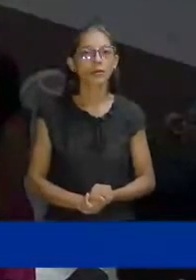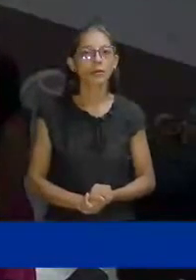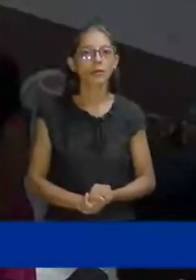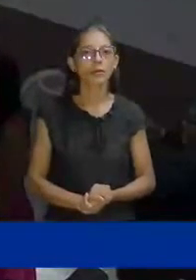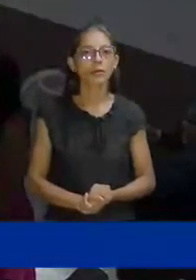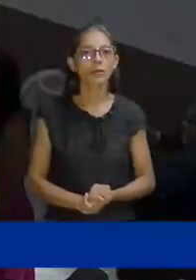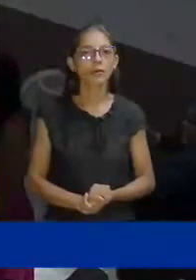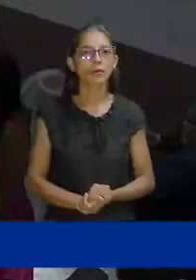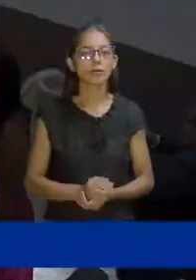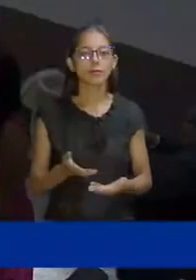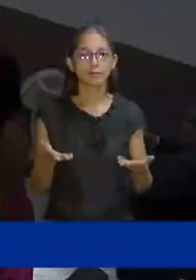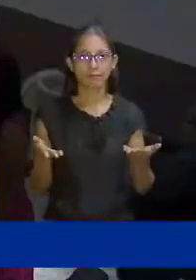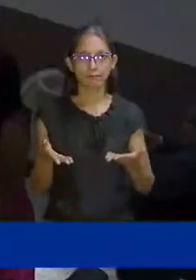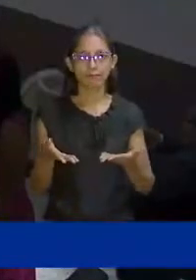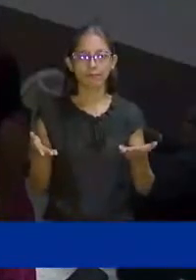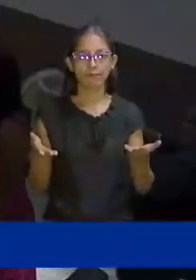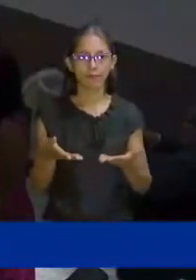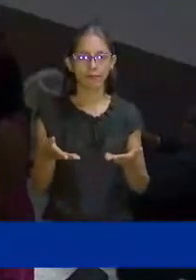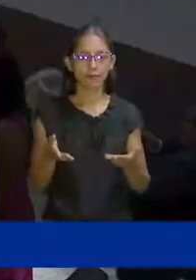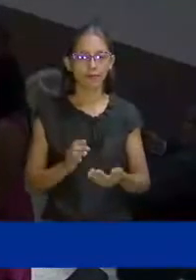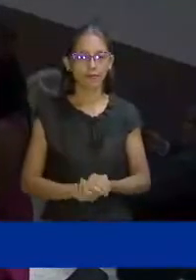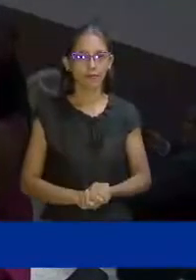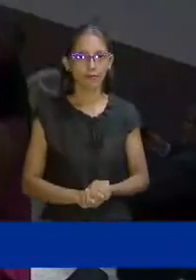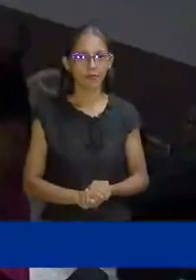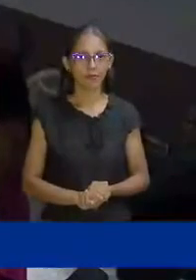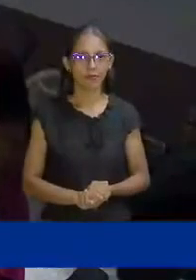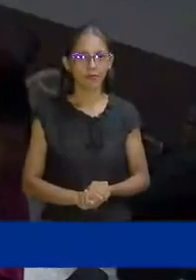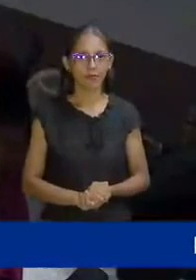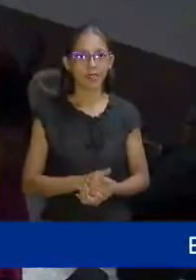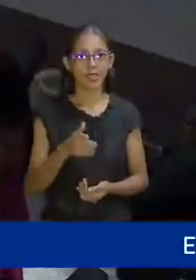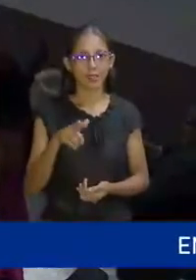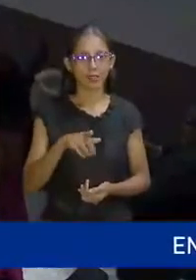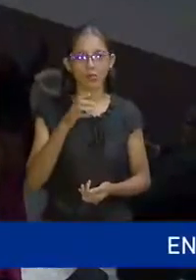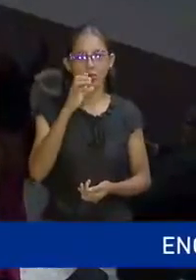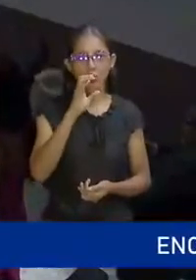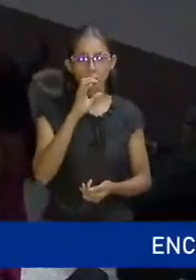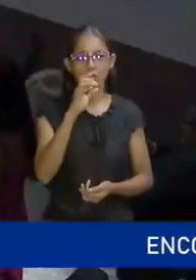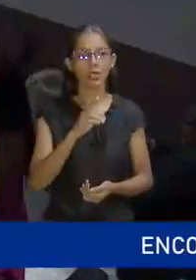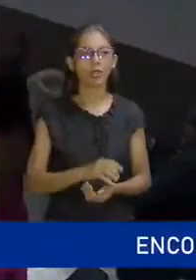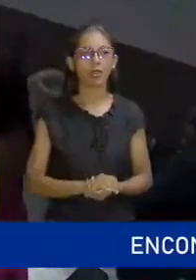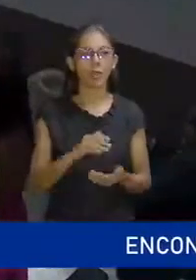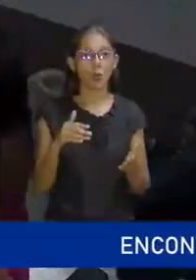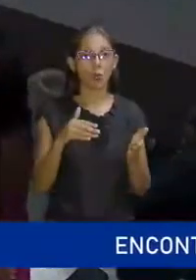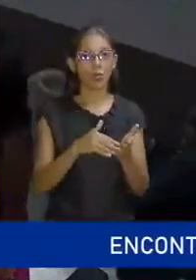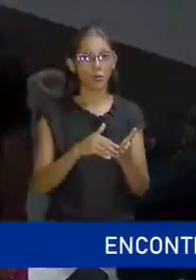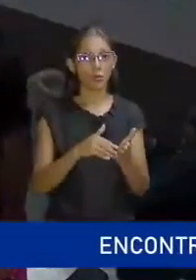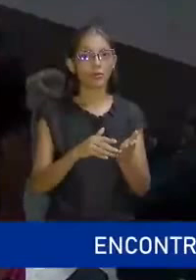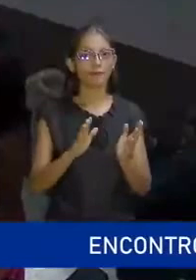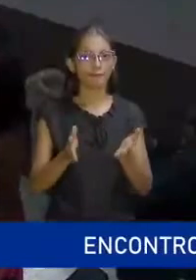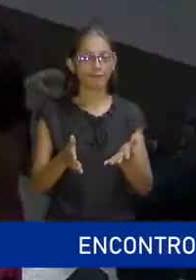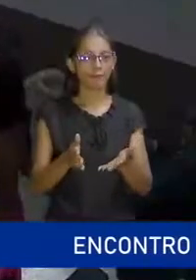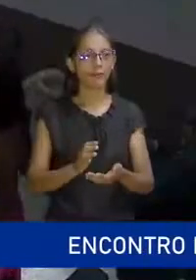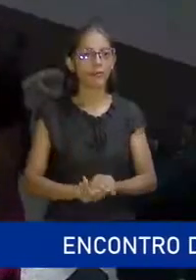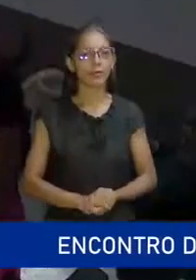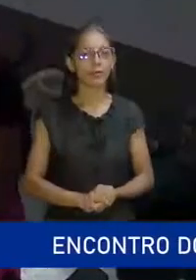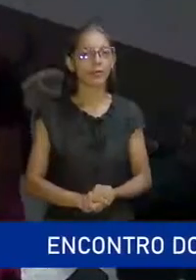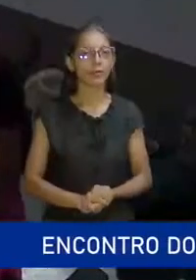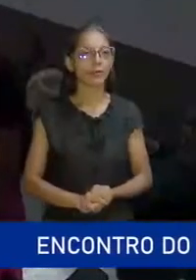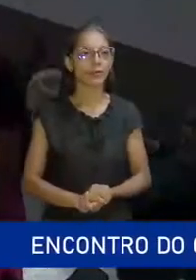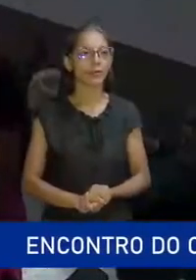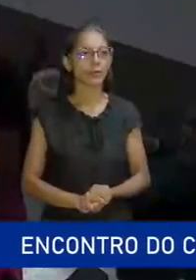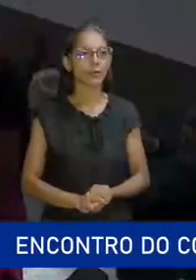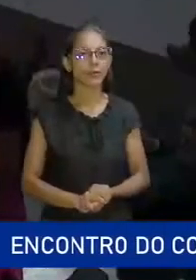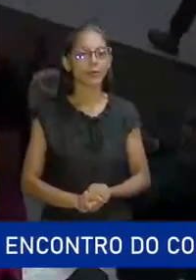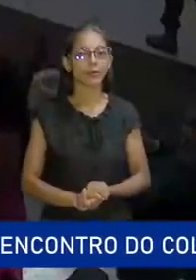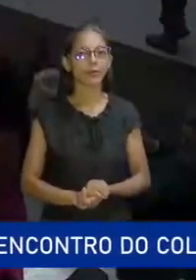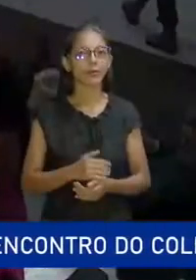Perfeito. Farão neste momento a última rodada para que eles possam se apresentar.